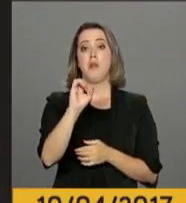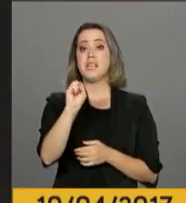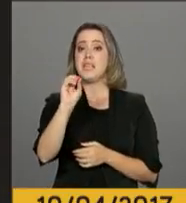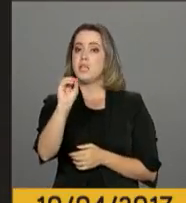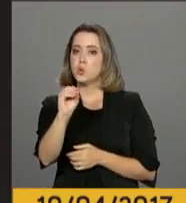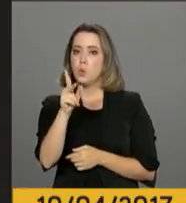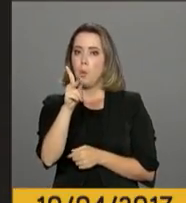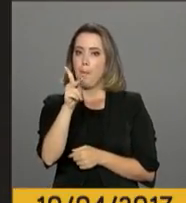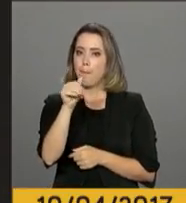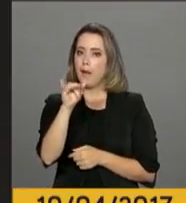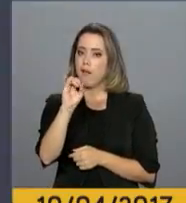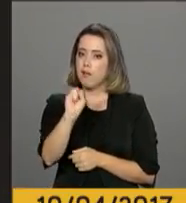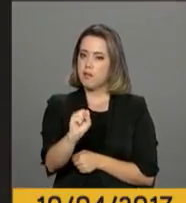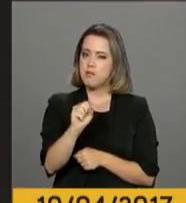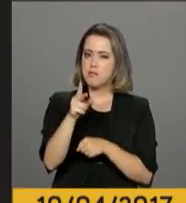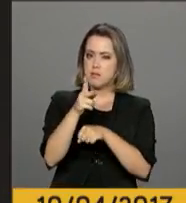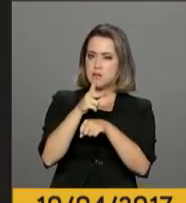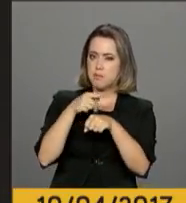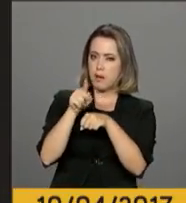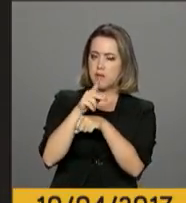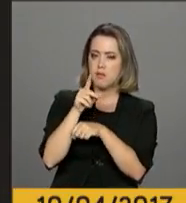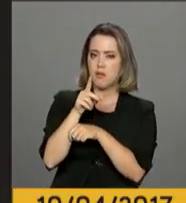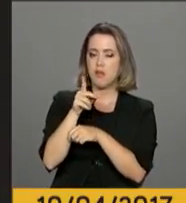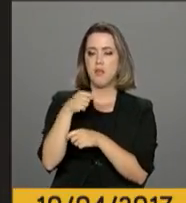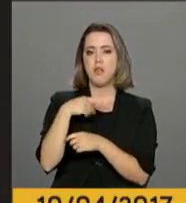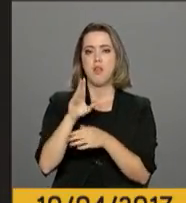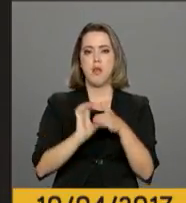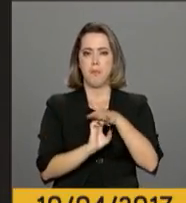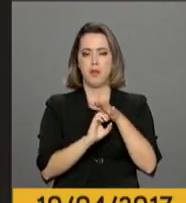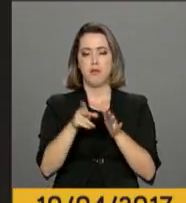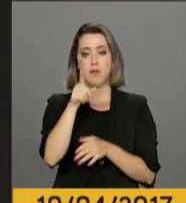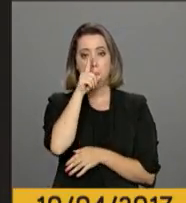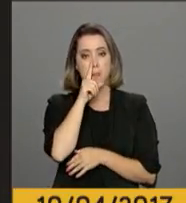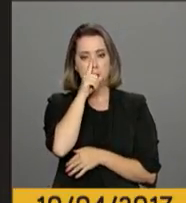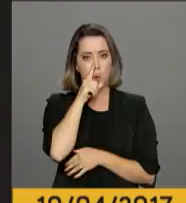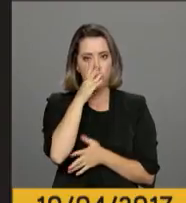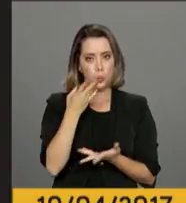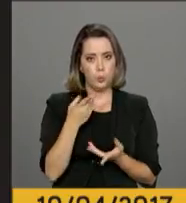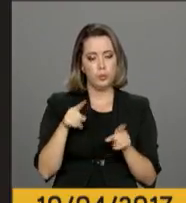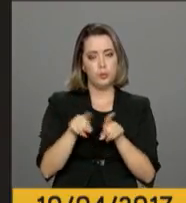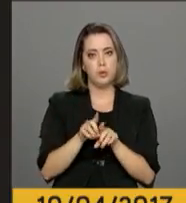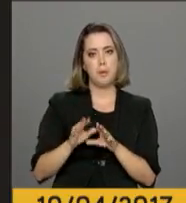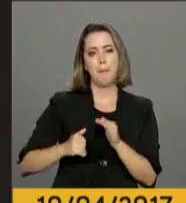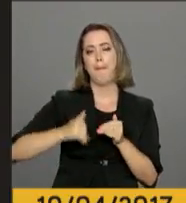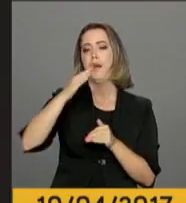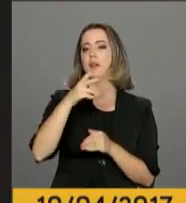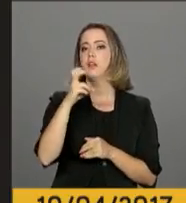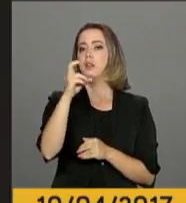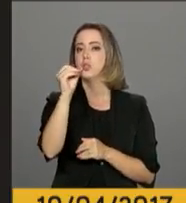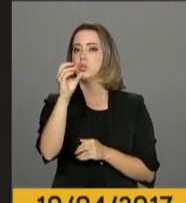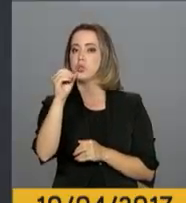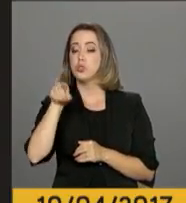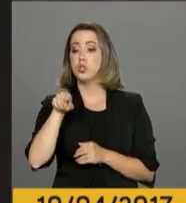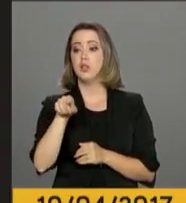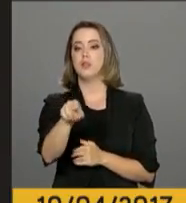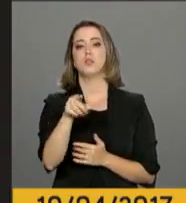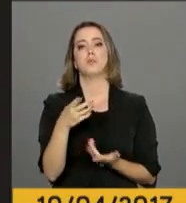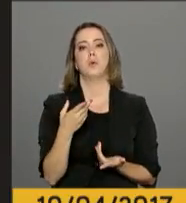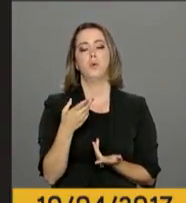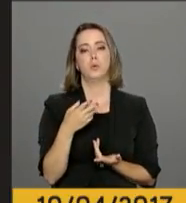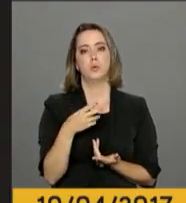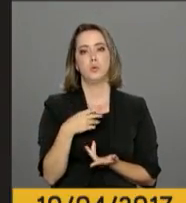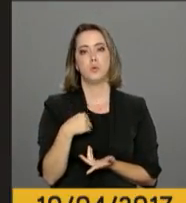de investimento, estava, quando assumi, acima de 500 pontos. Na verdade,